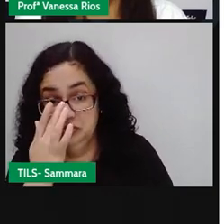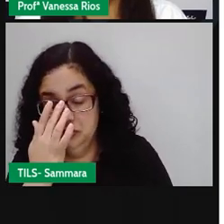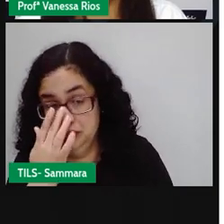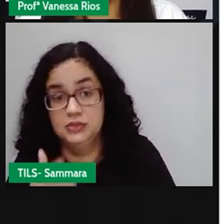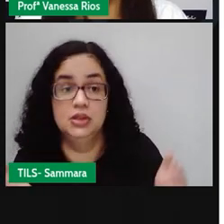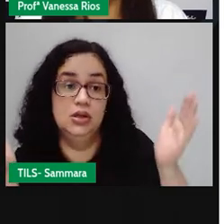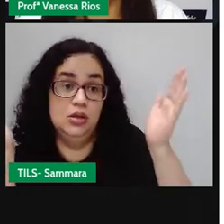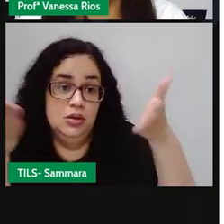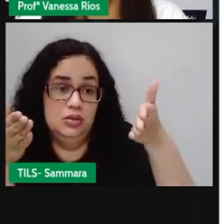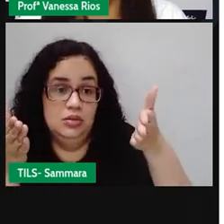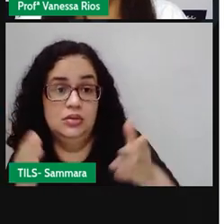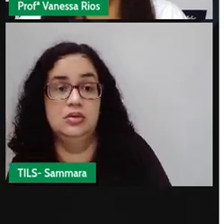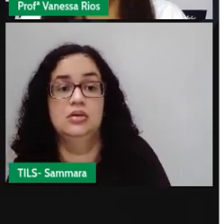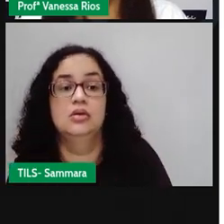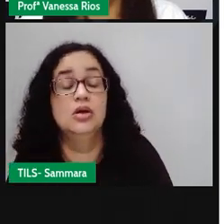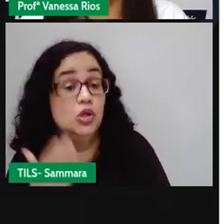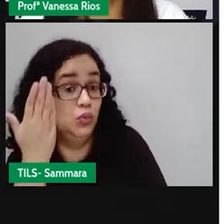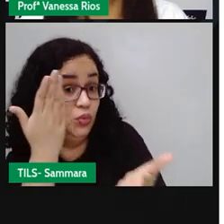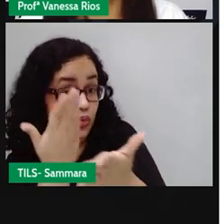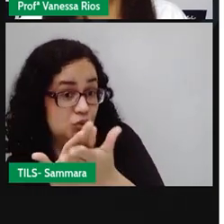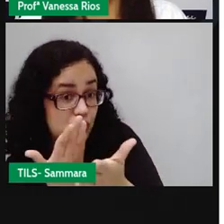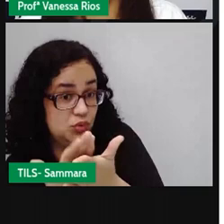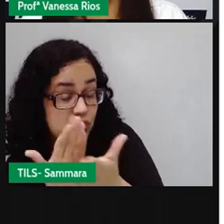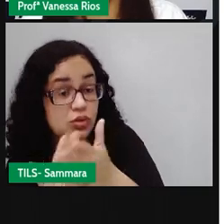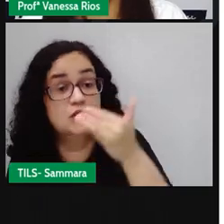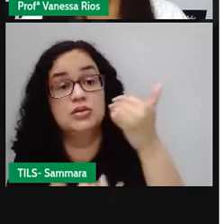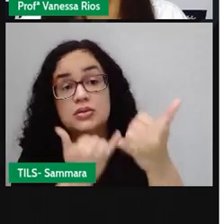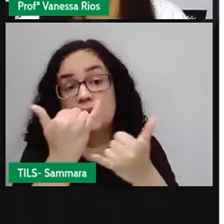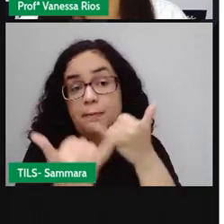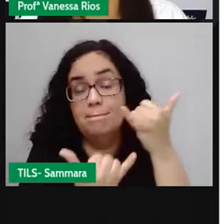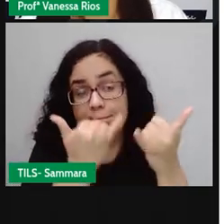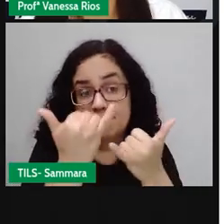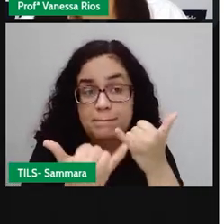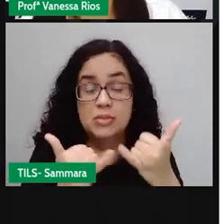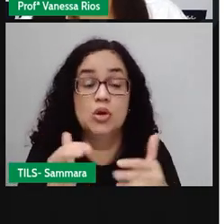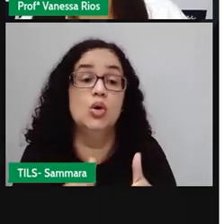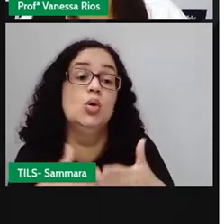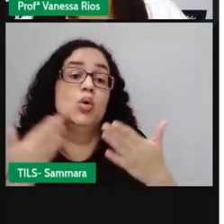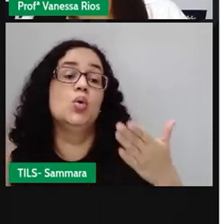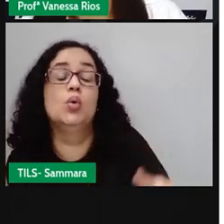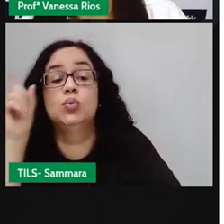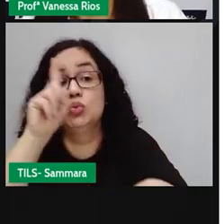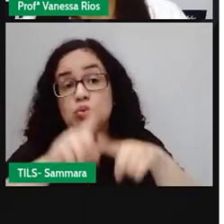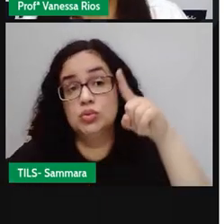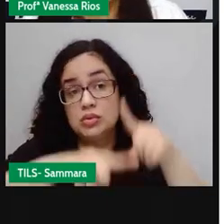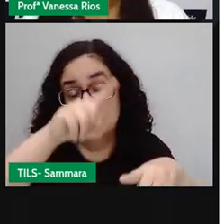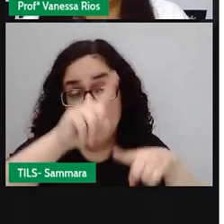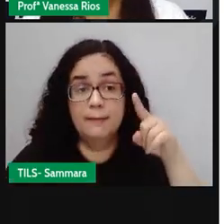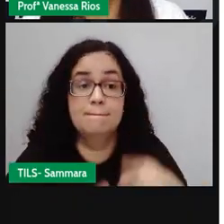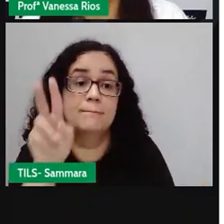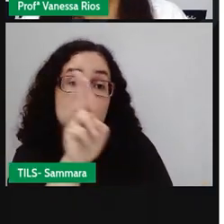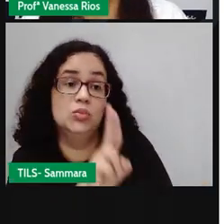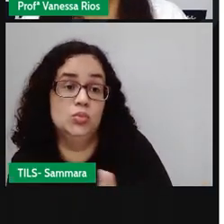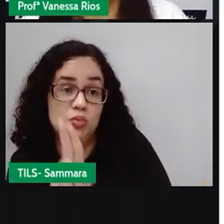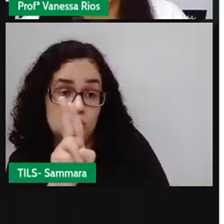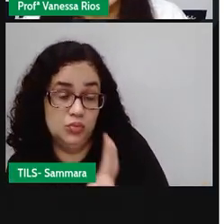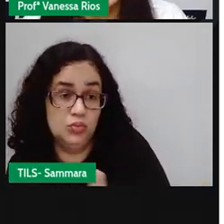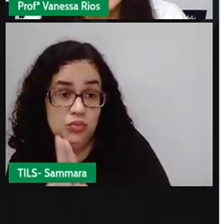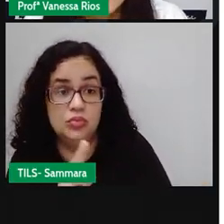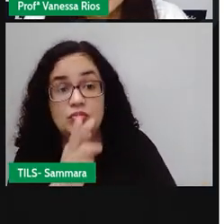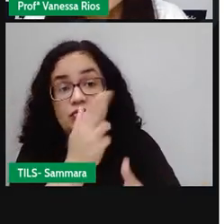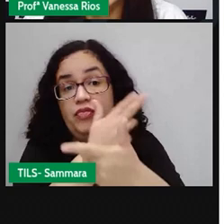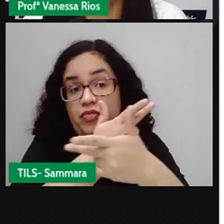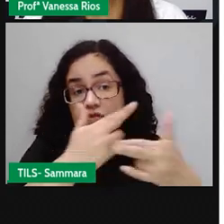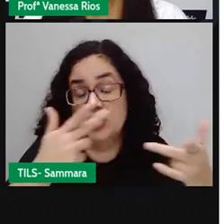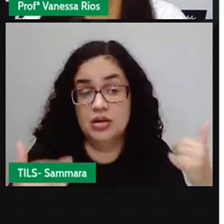E aí, é isso aí. Estudaram aí sobre os brinquedos, quais foram os materiais utilizados aí para a produção de